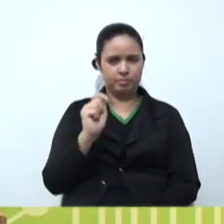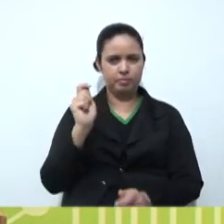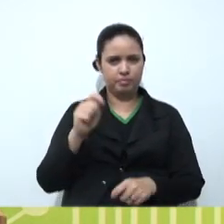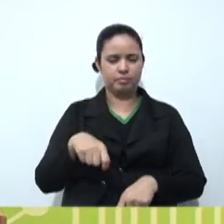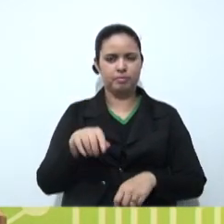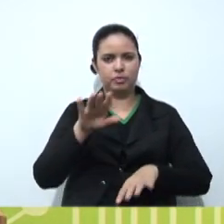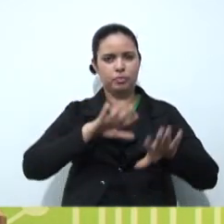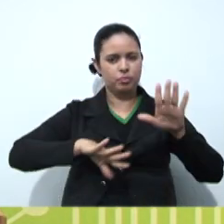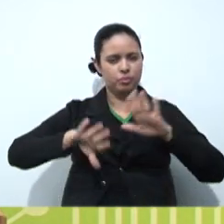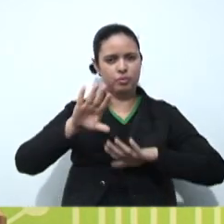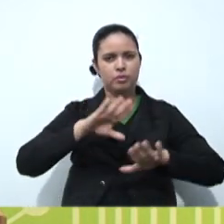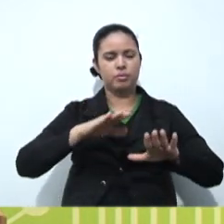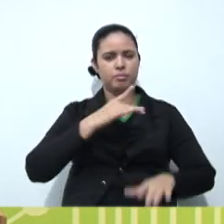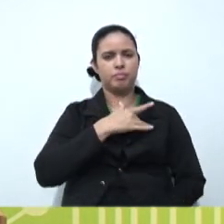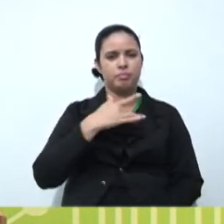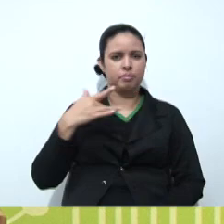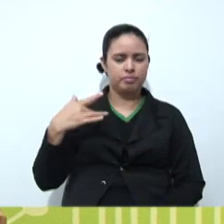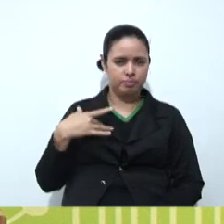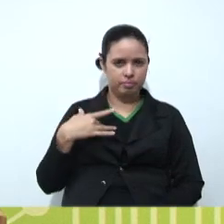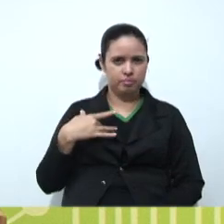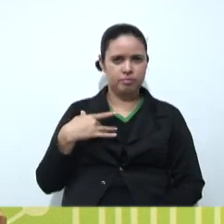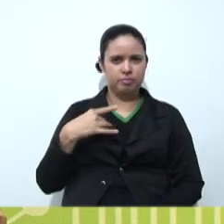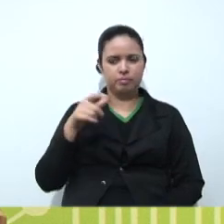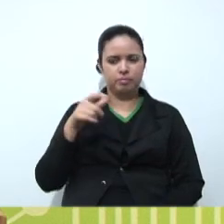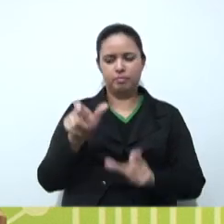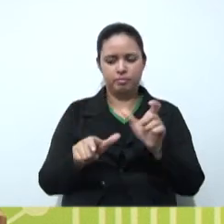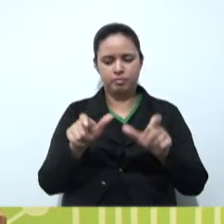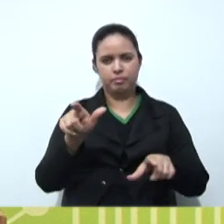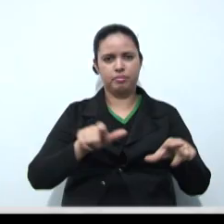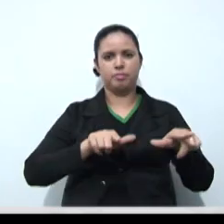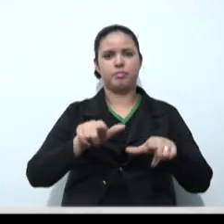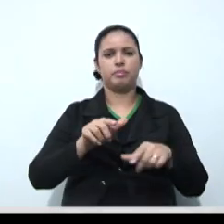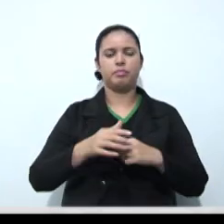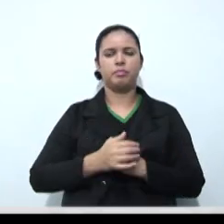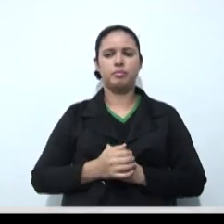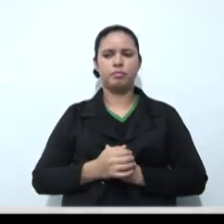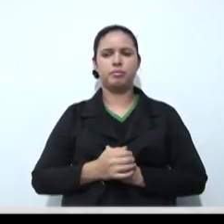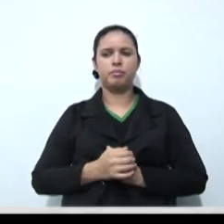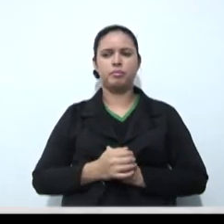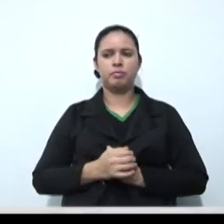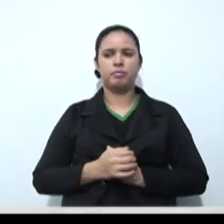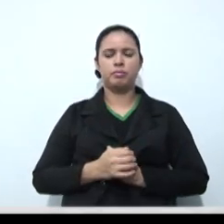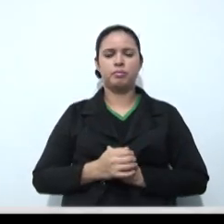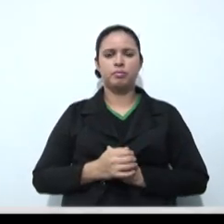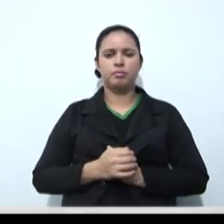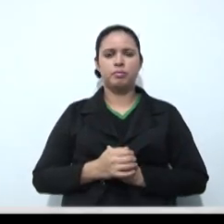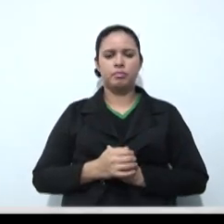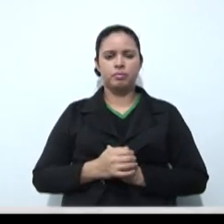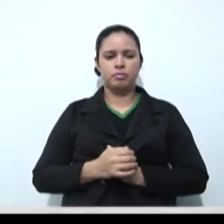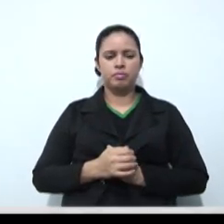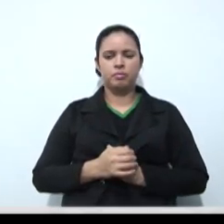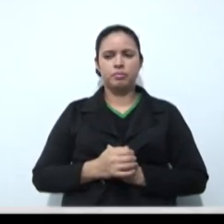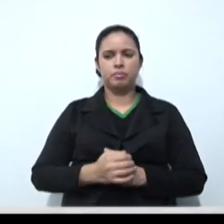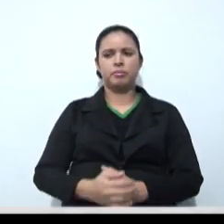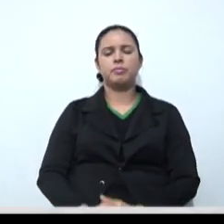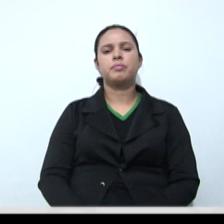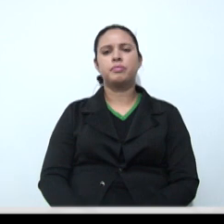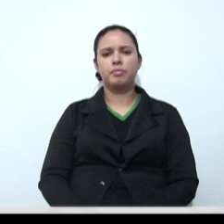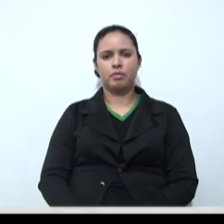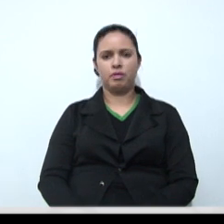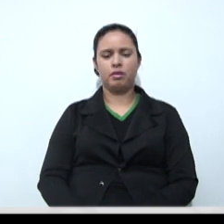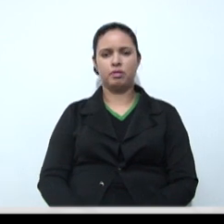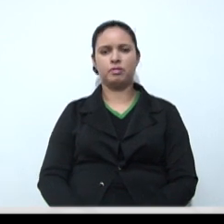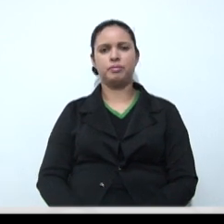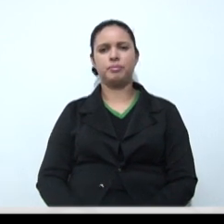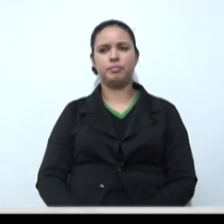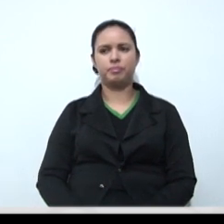preservação, tá, da saúde desse trabalhador. Ok? Como os funcionários podem ajudar a CIPA? Lembramos que sozinha